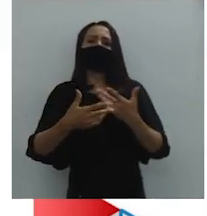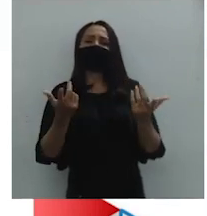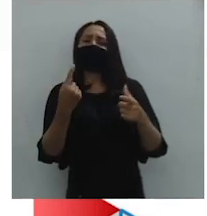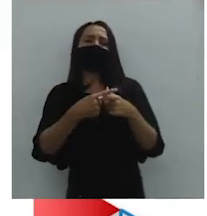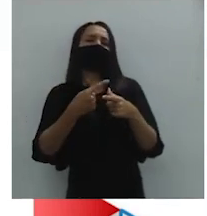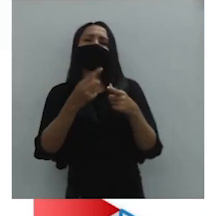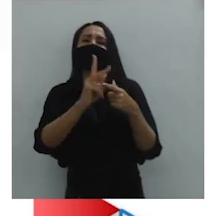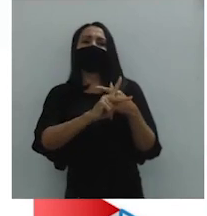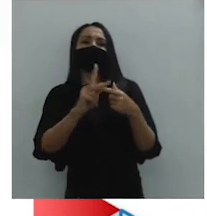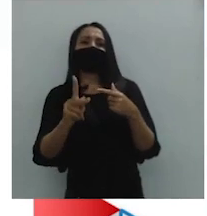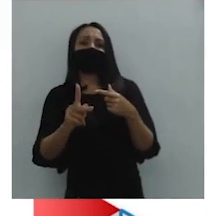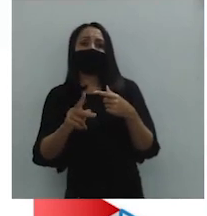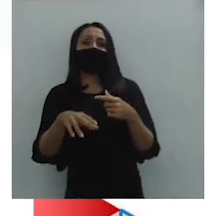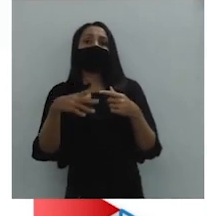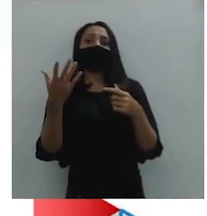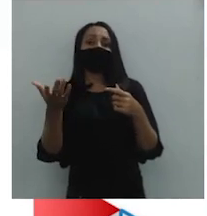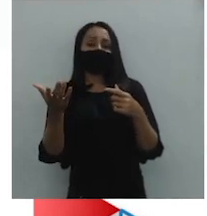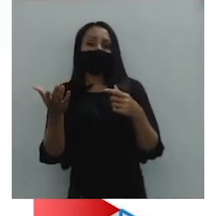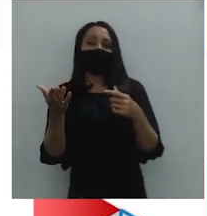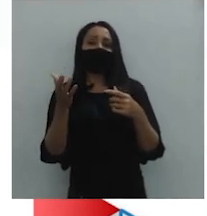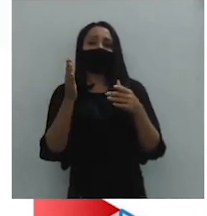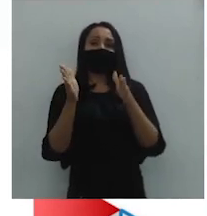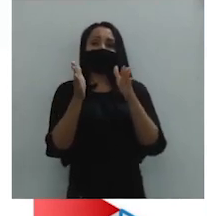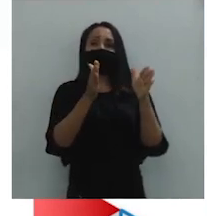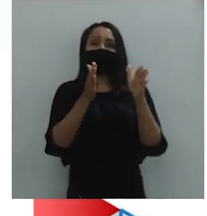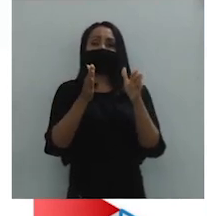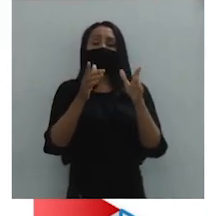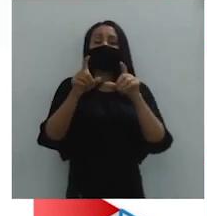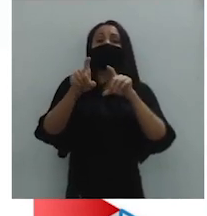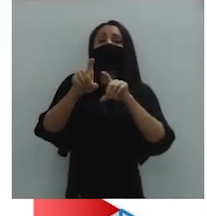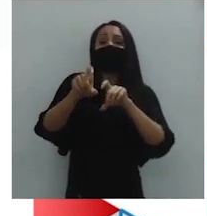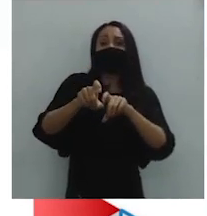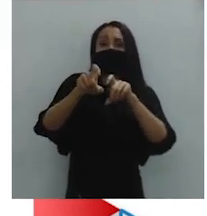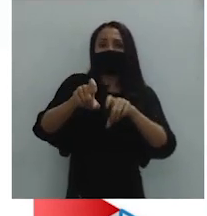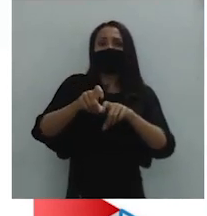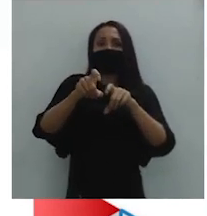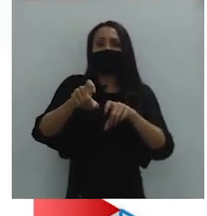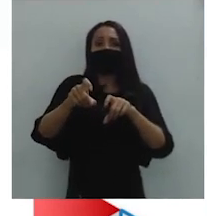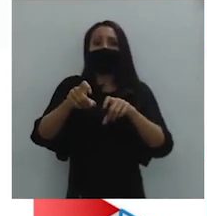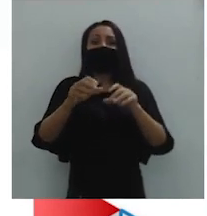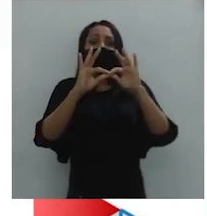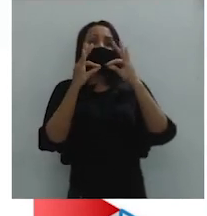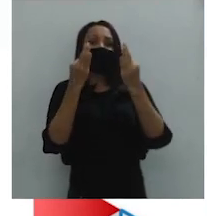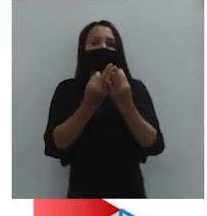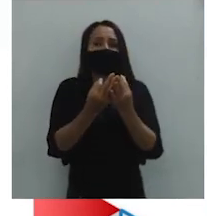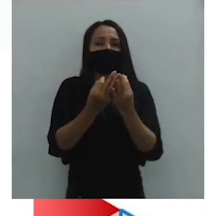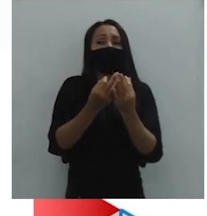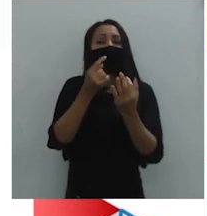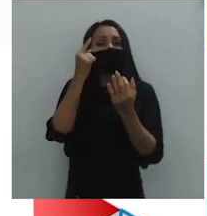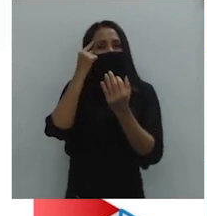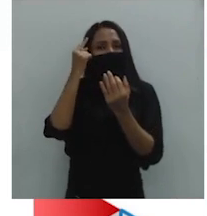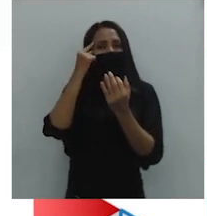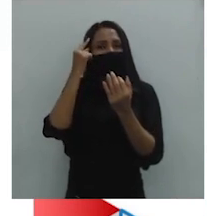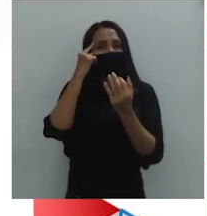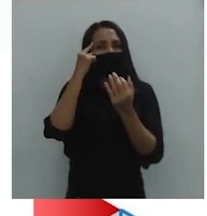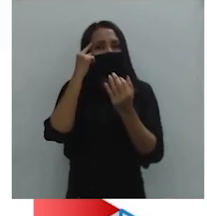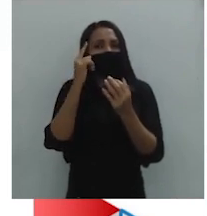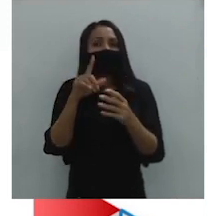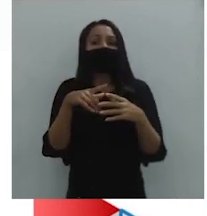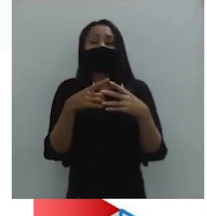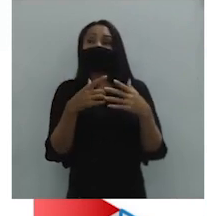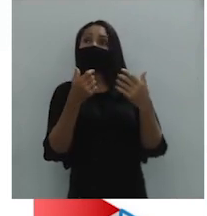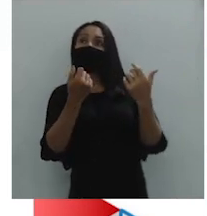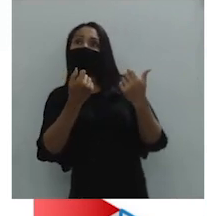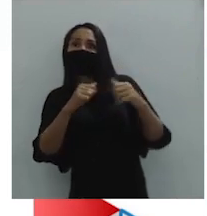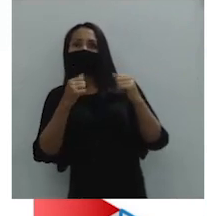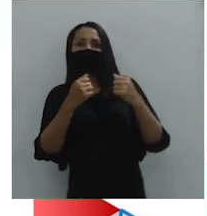Porque naquela época do meio rural, as famílias elas tinham aquela ideia de que havia-se uma